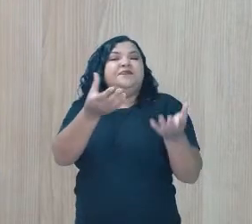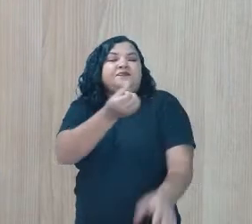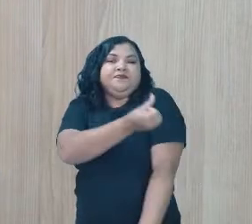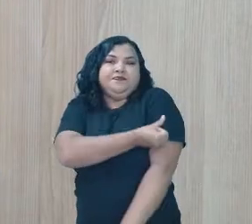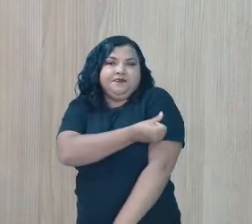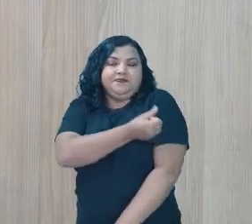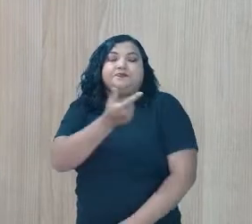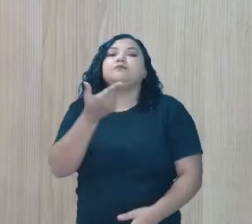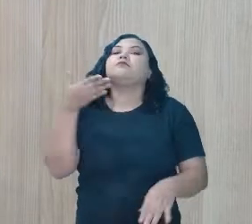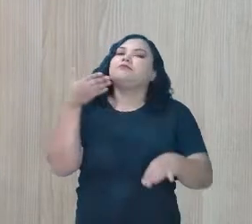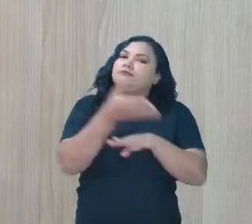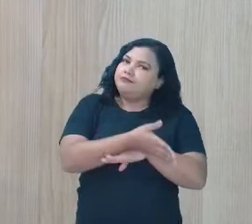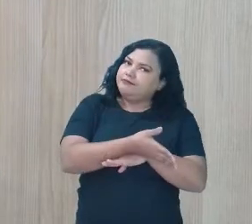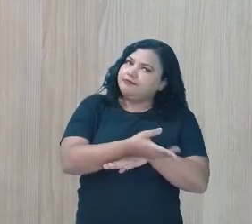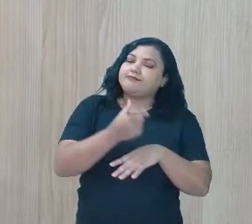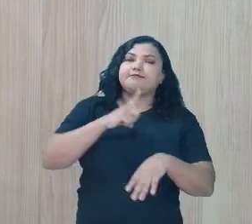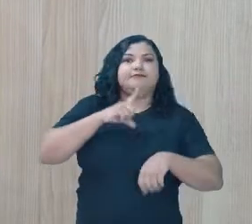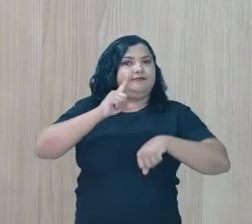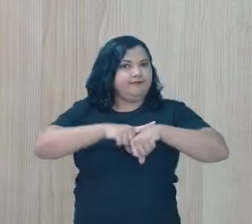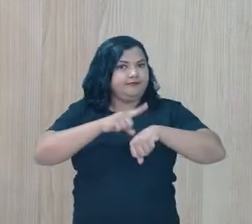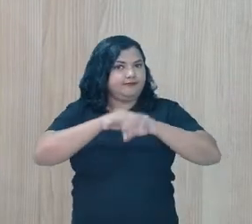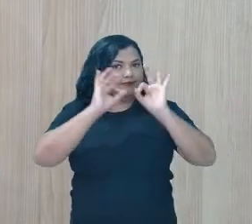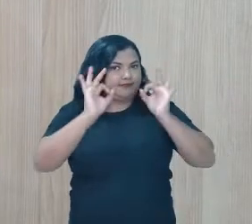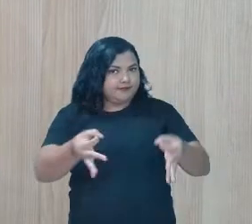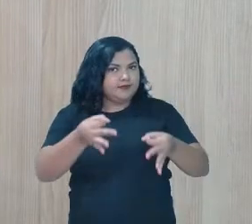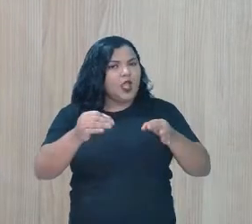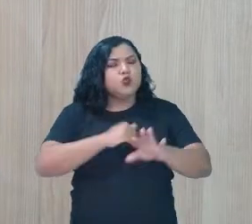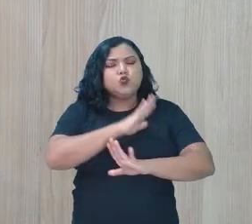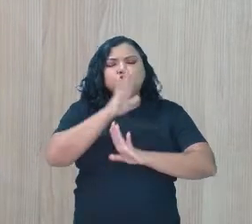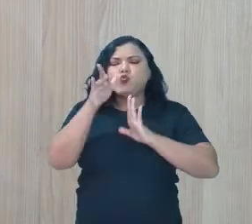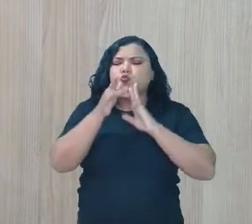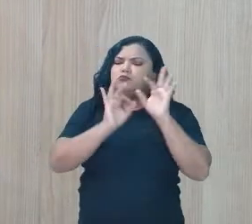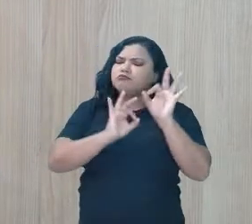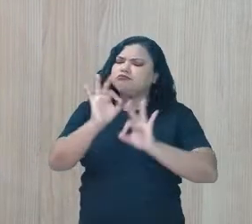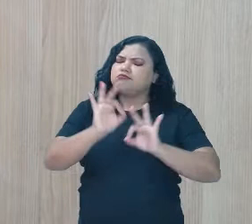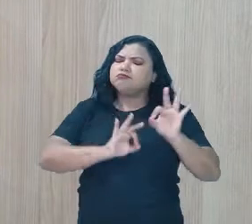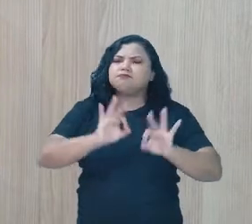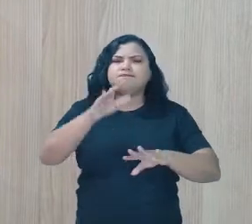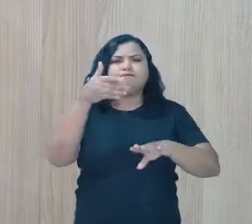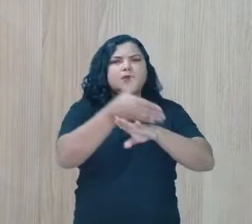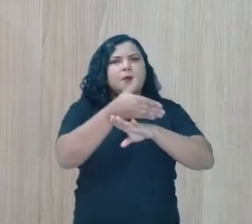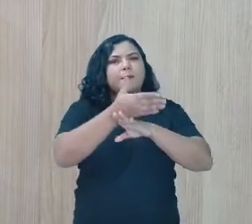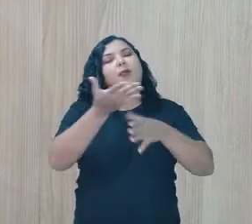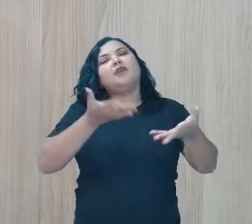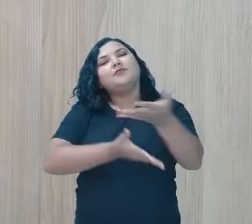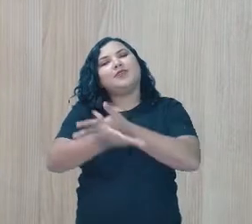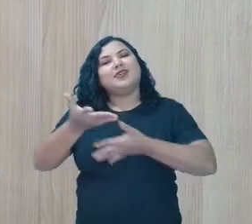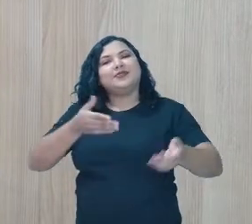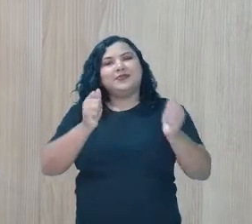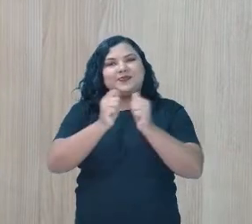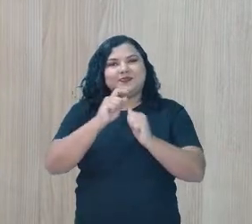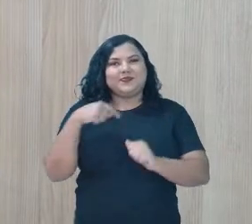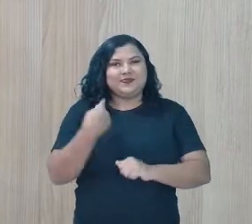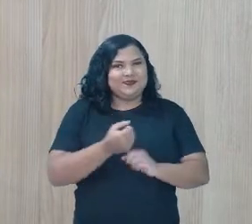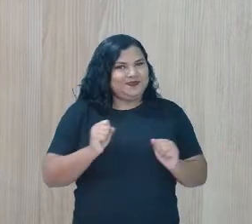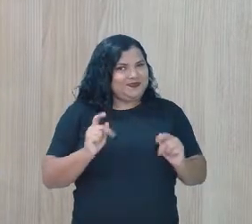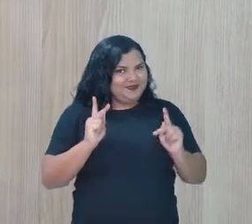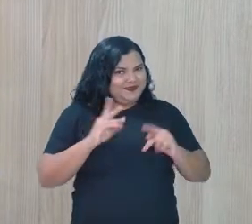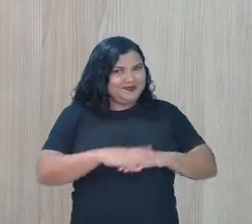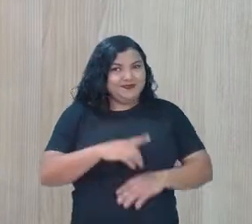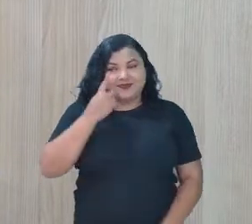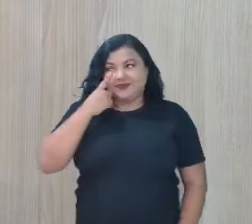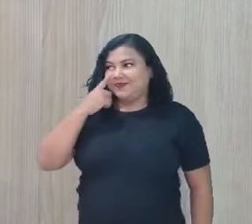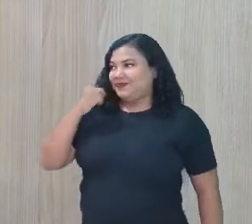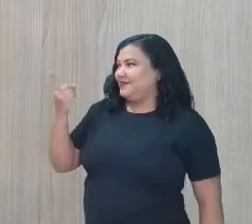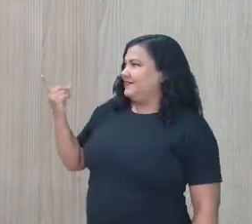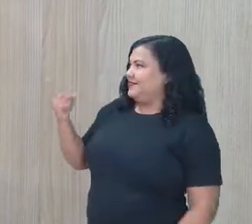lá. Vai estar lá o teu horário, vai estar lá tudo certinho para você entrar e participar conosco. Olha